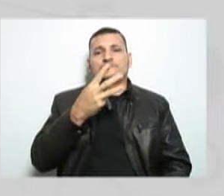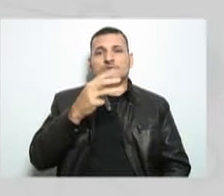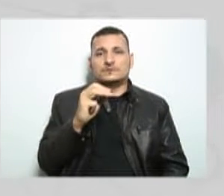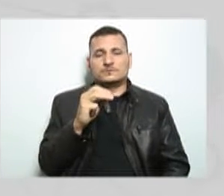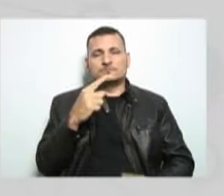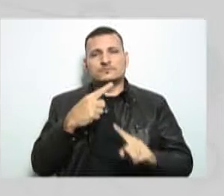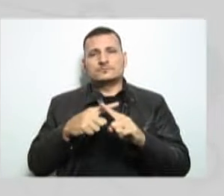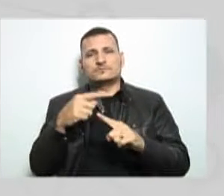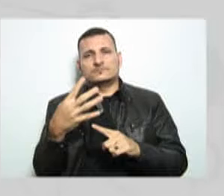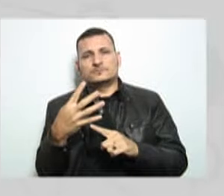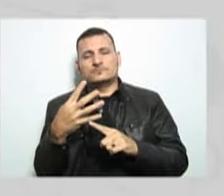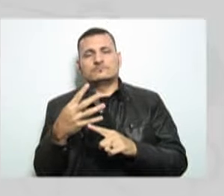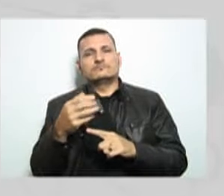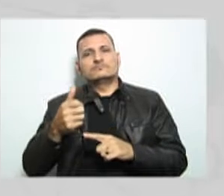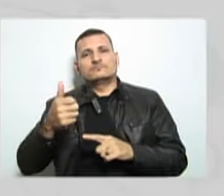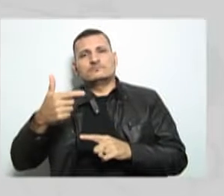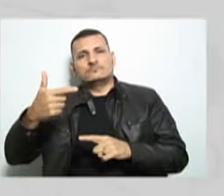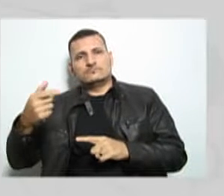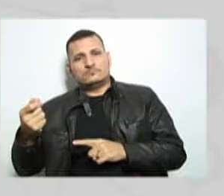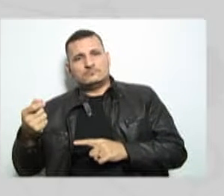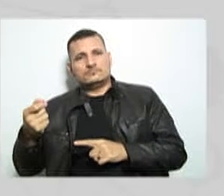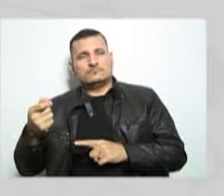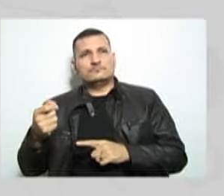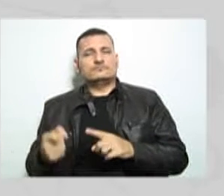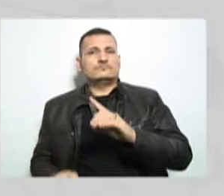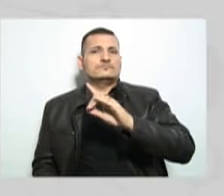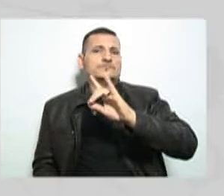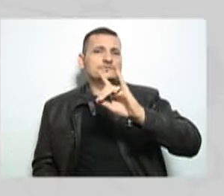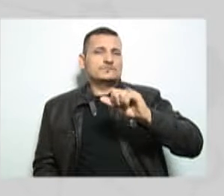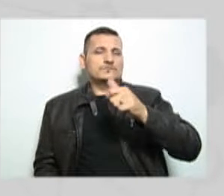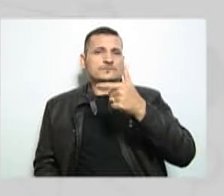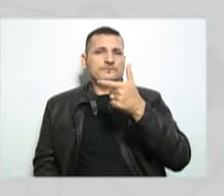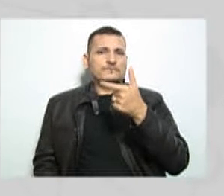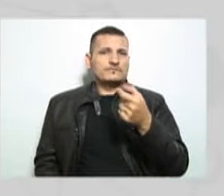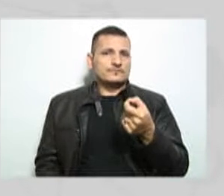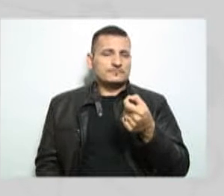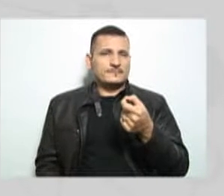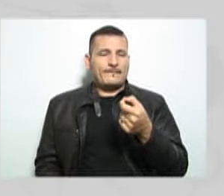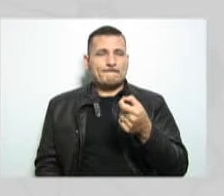dar 120. No dia 20 do 3,